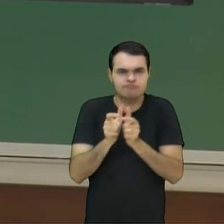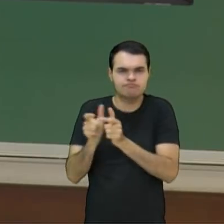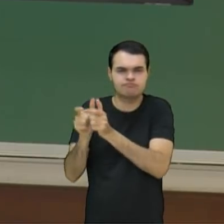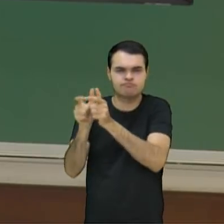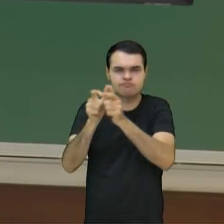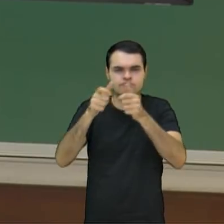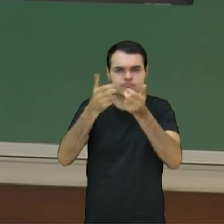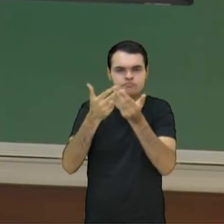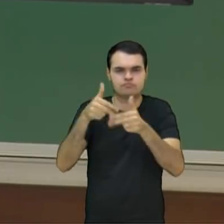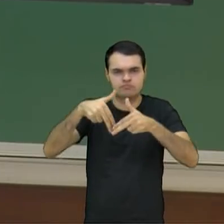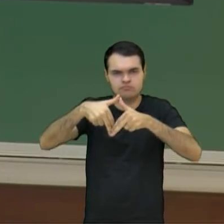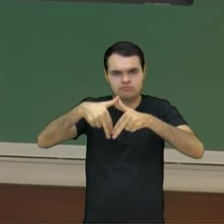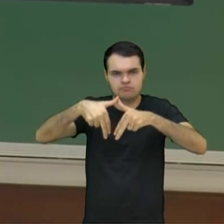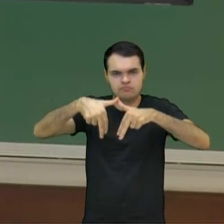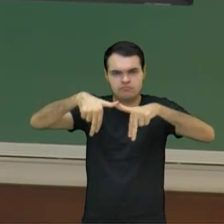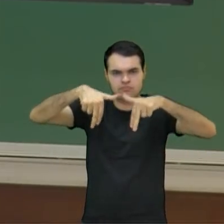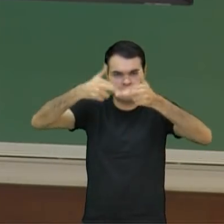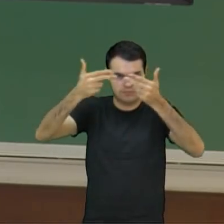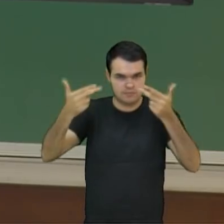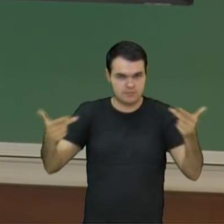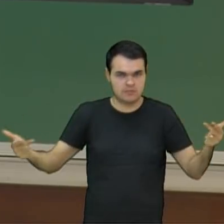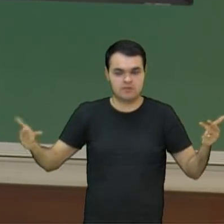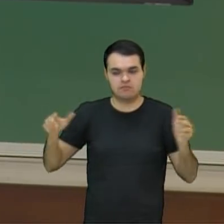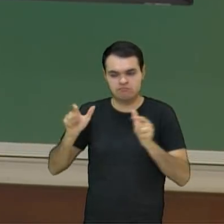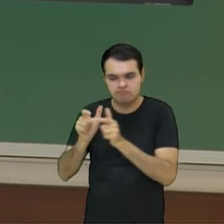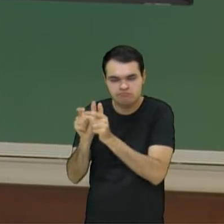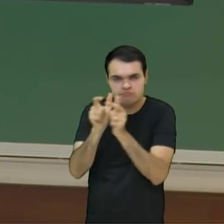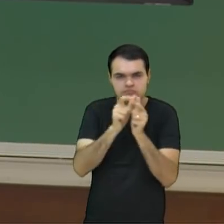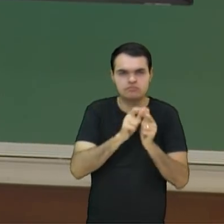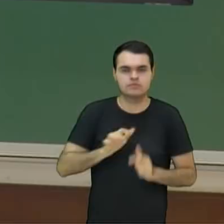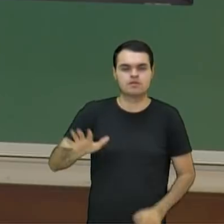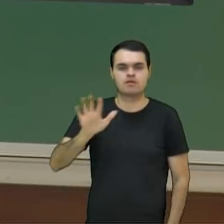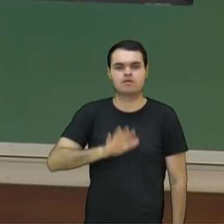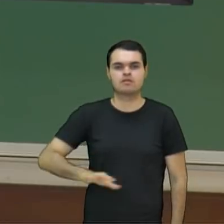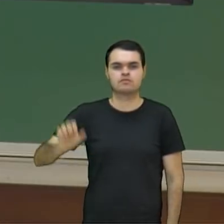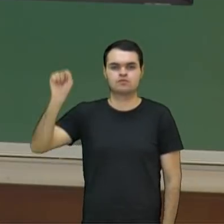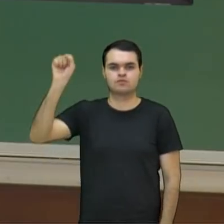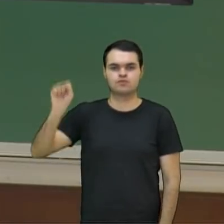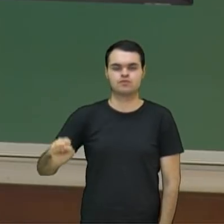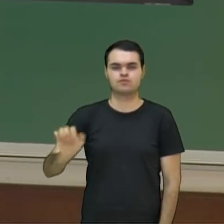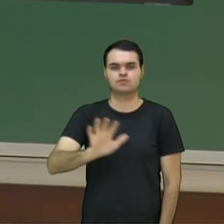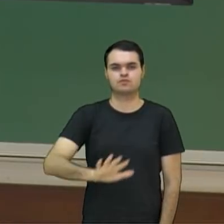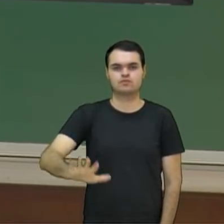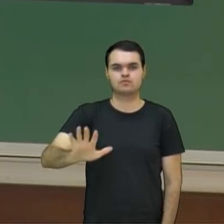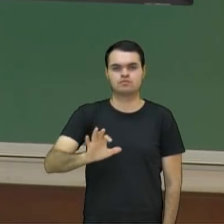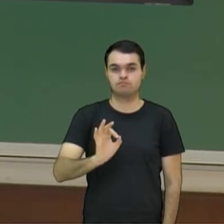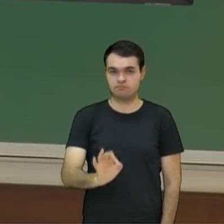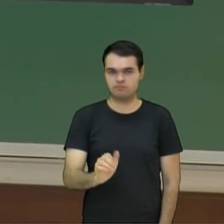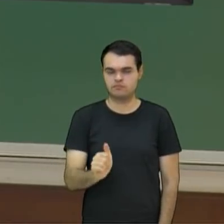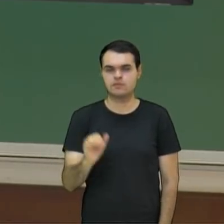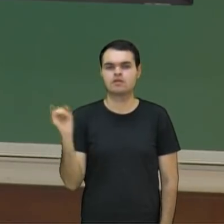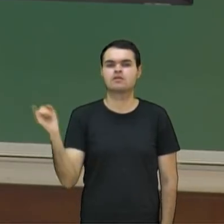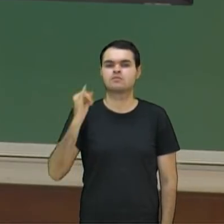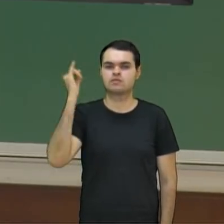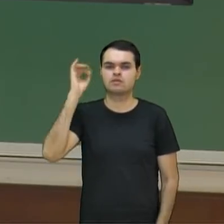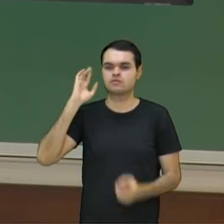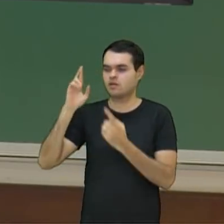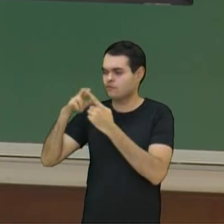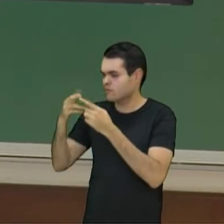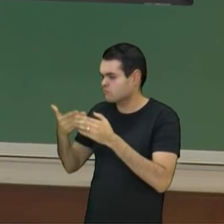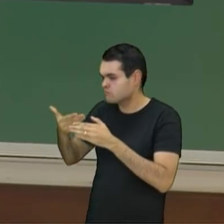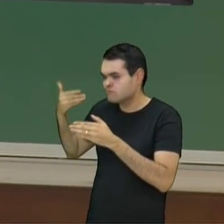étnicos indígenas menores que também viviam ali em áreas da região sudeste, certo? Então, é importante a gente fazer essa referência ali